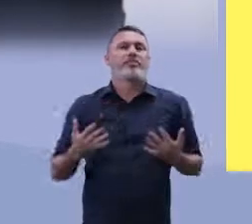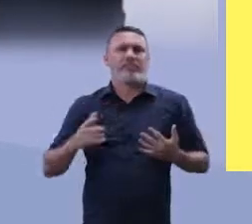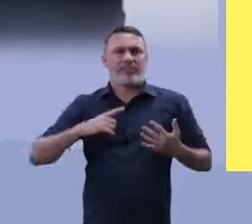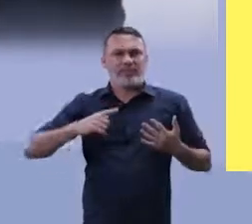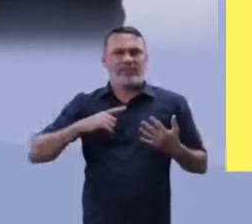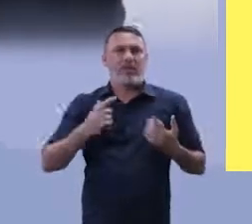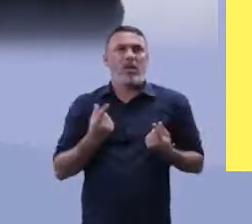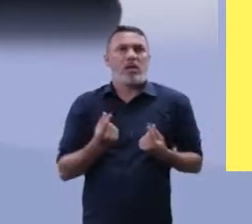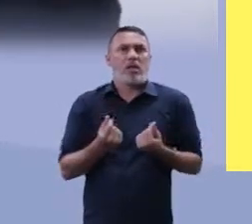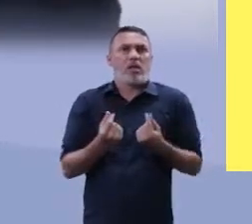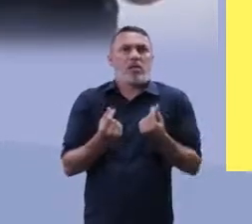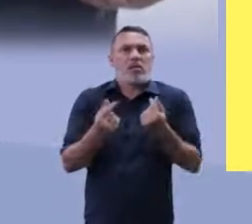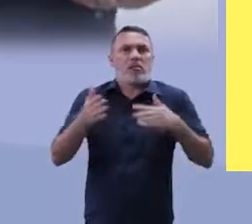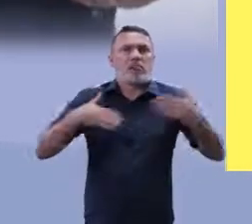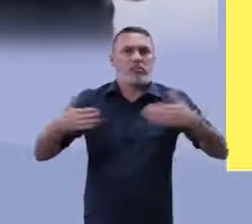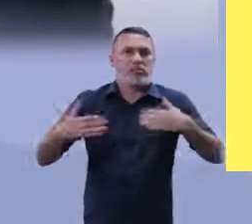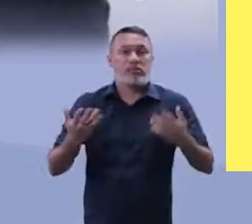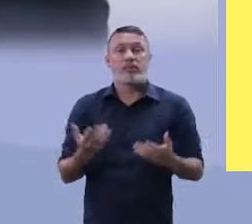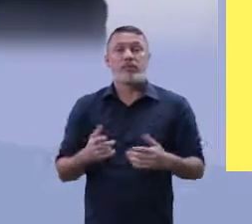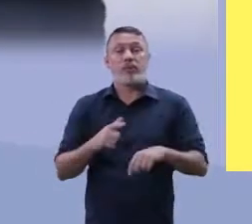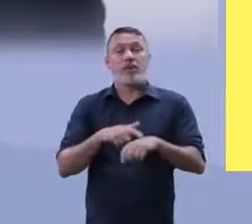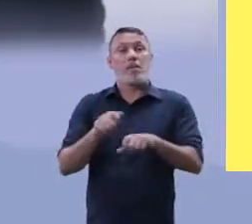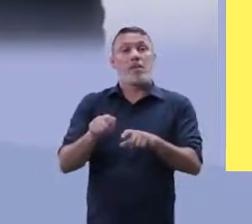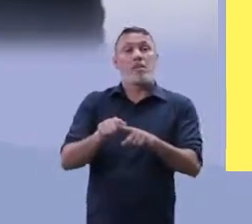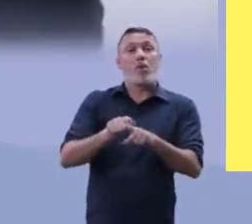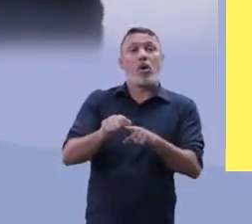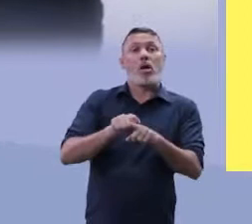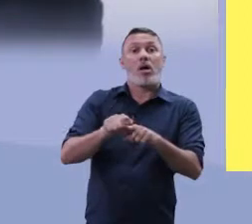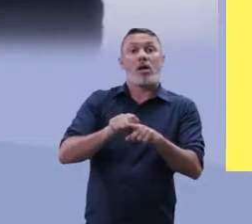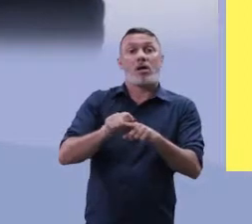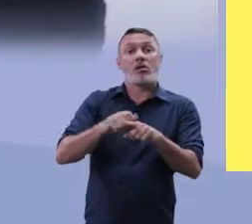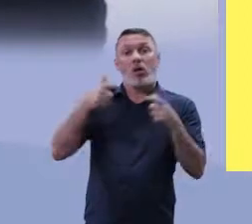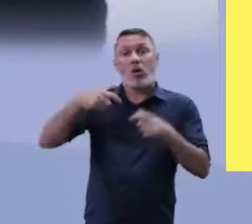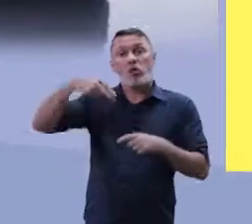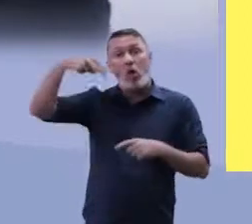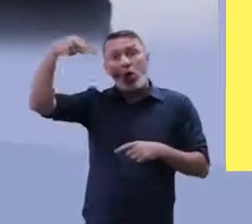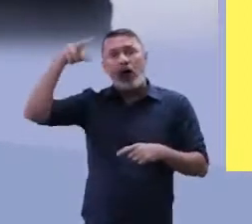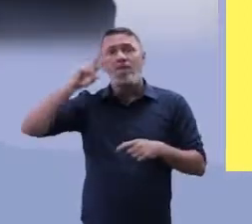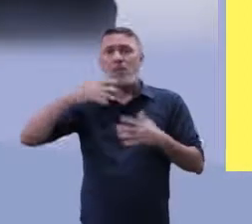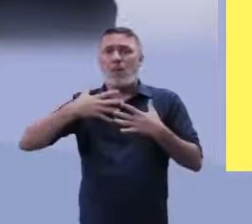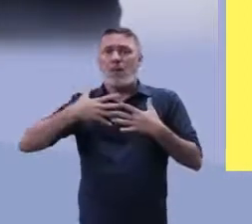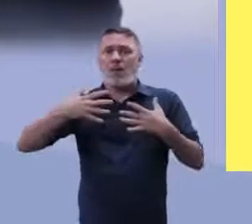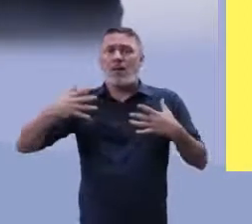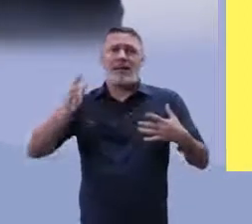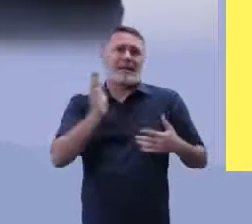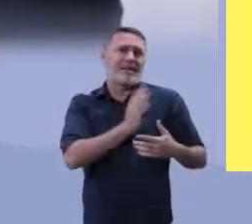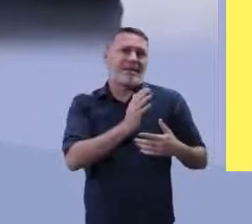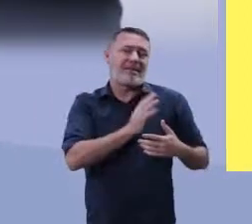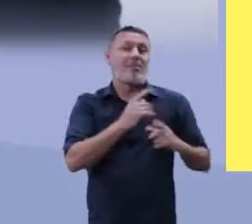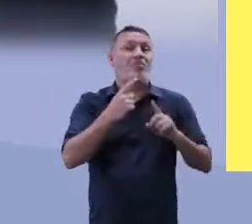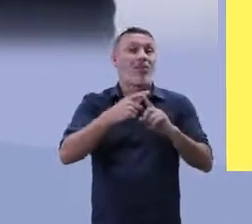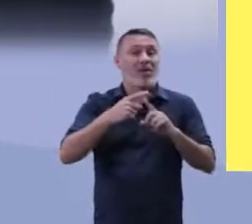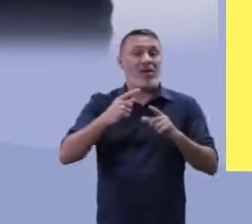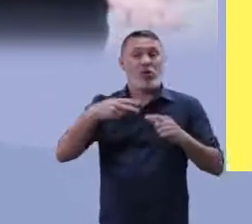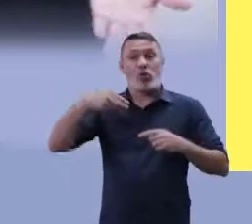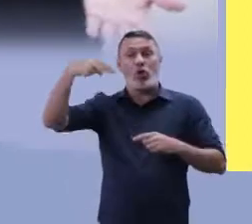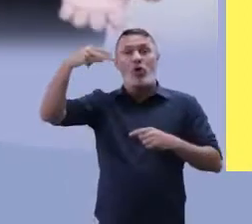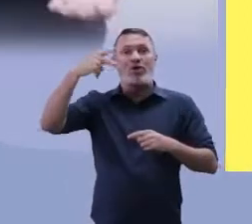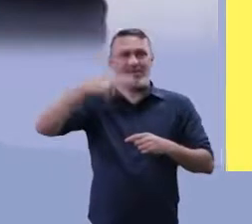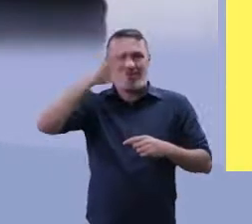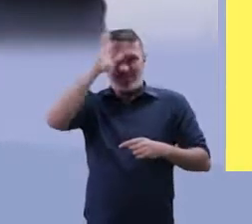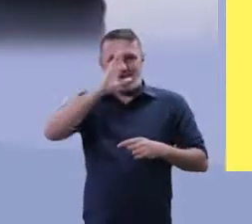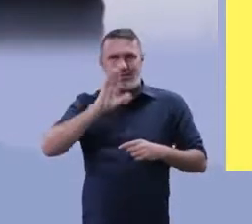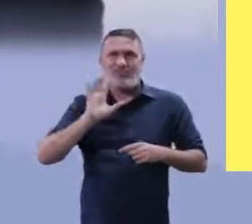negro, vai trazer riqueza. A borracha, lá no norte, vai enriquecer uma região